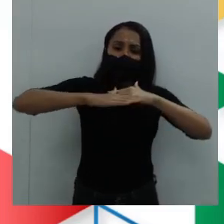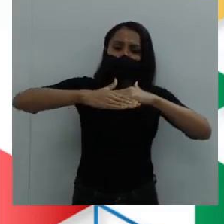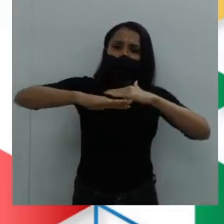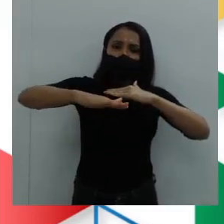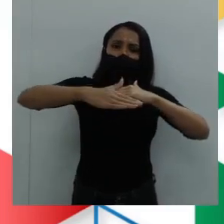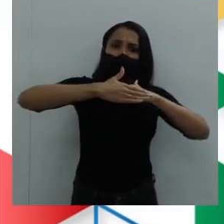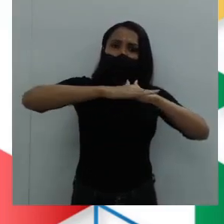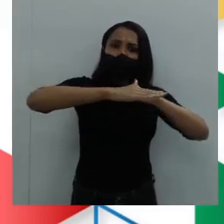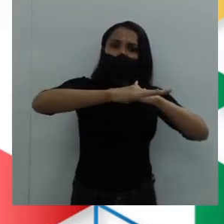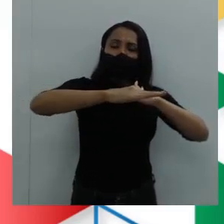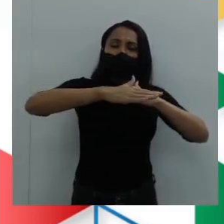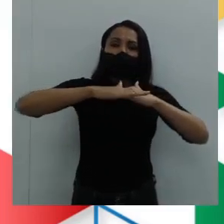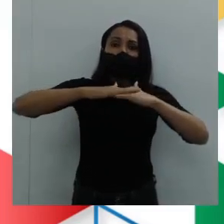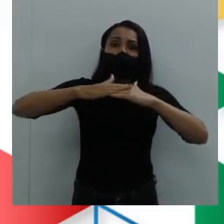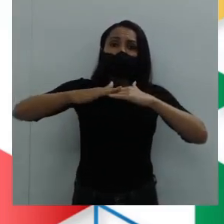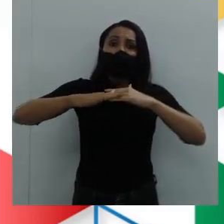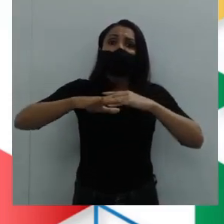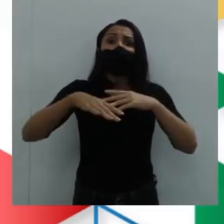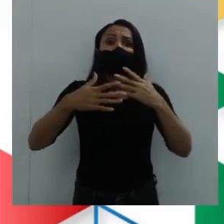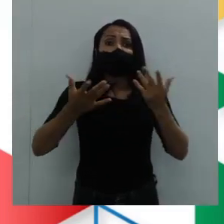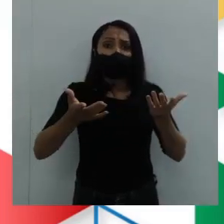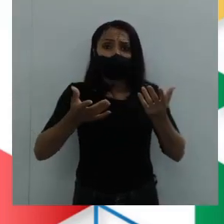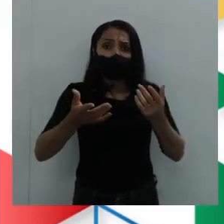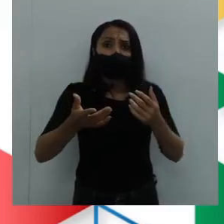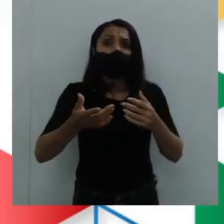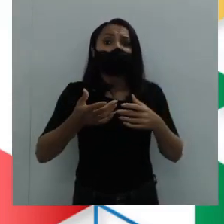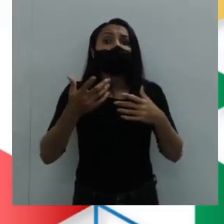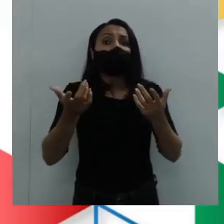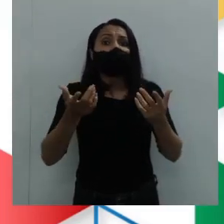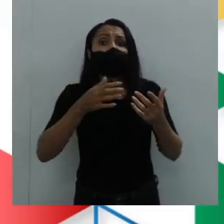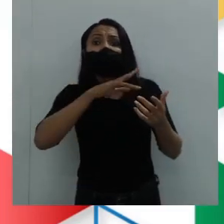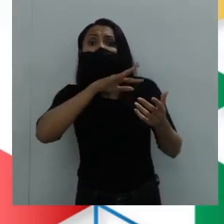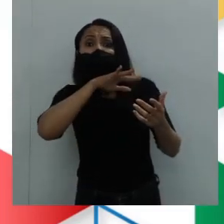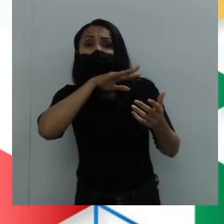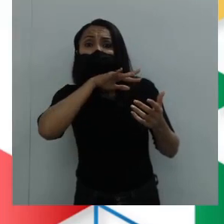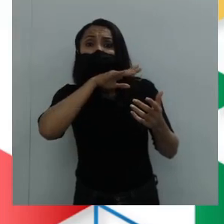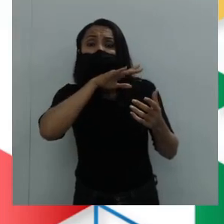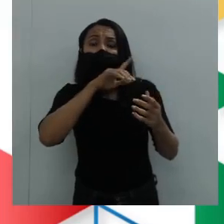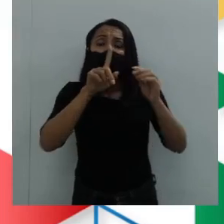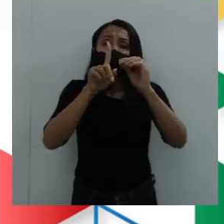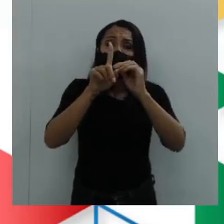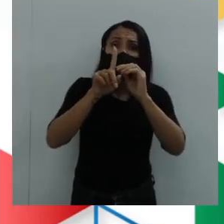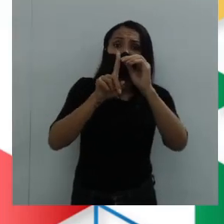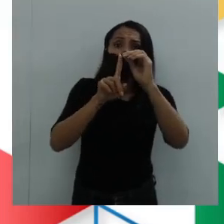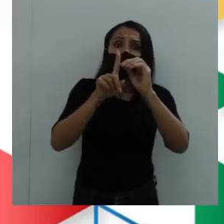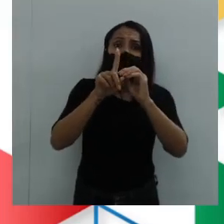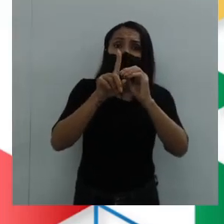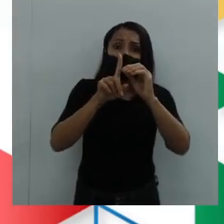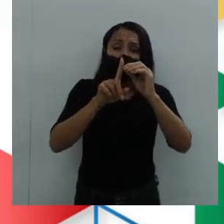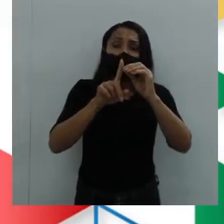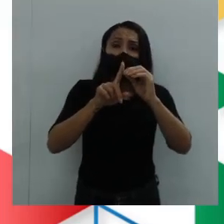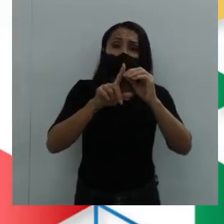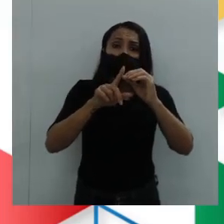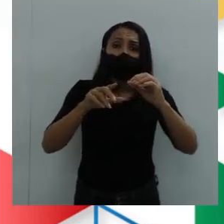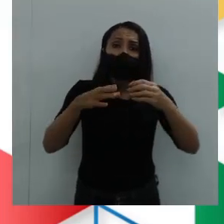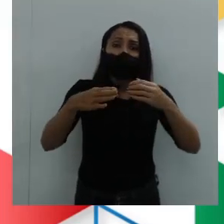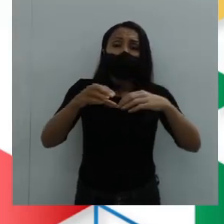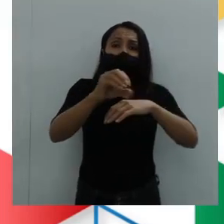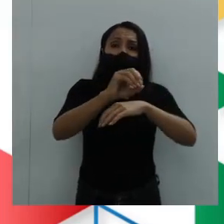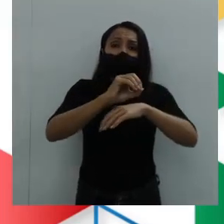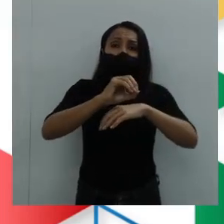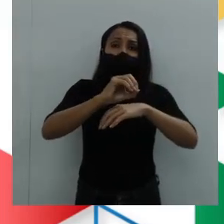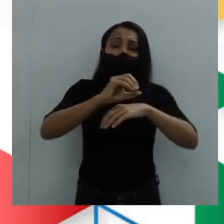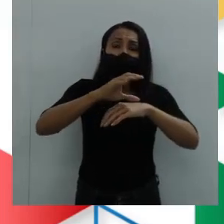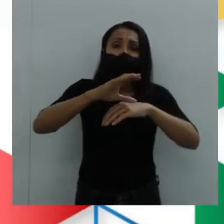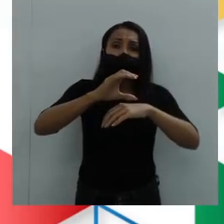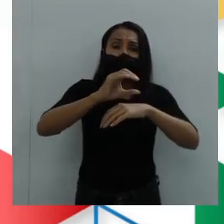E isso tem agravado também a dilatação térmica da massa de água oceana, né? Quando eu falo da massa